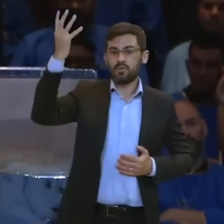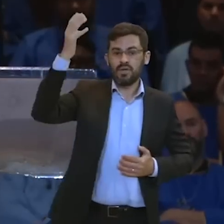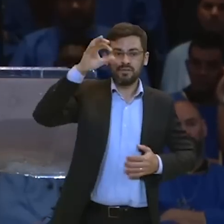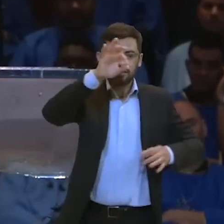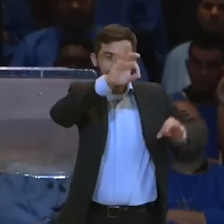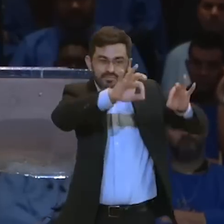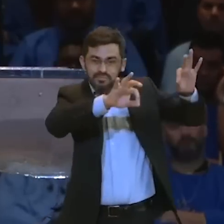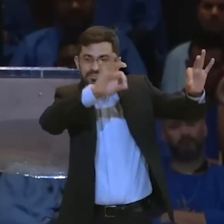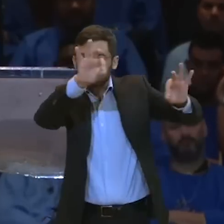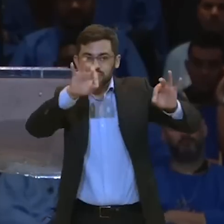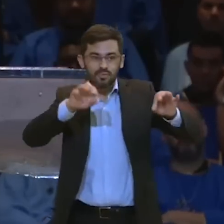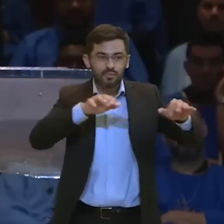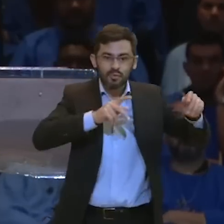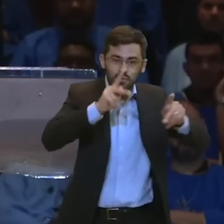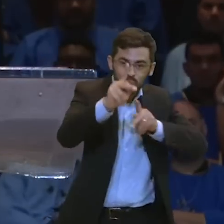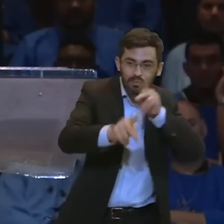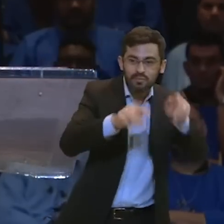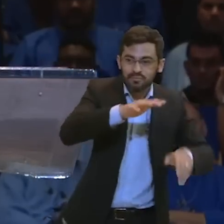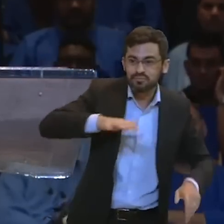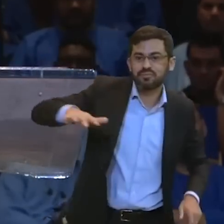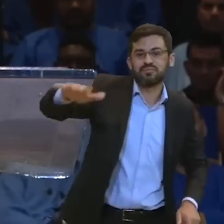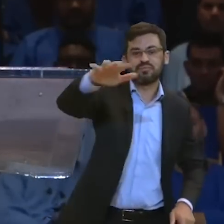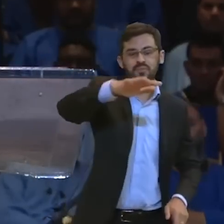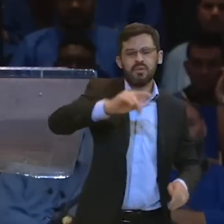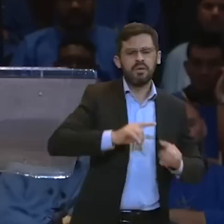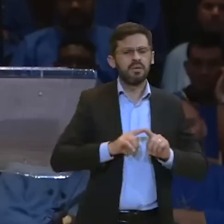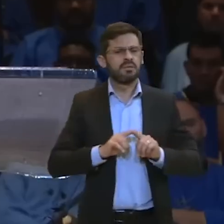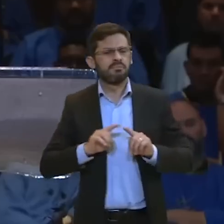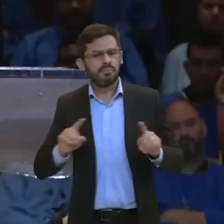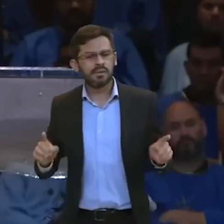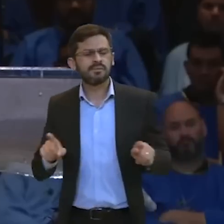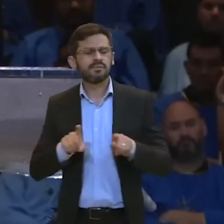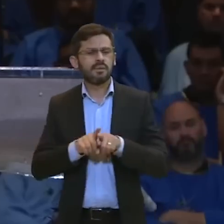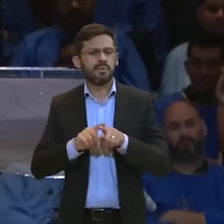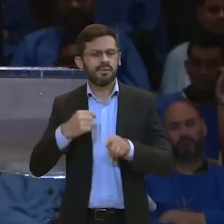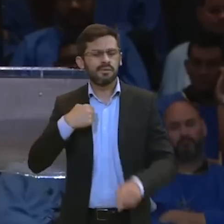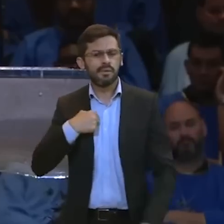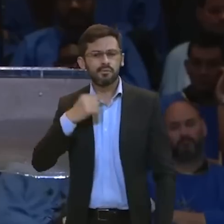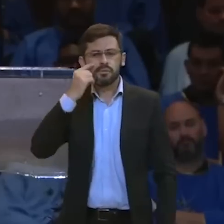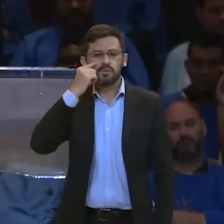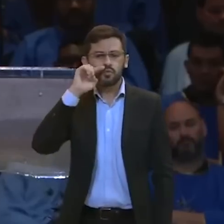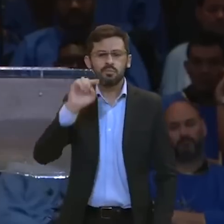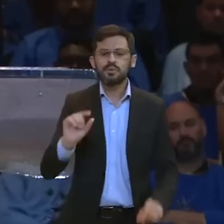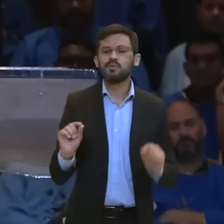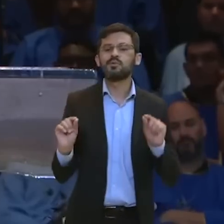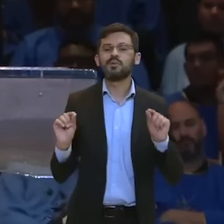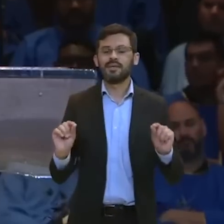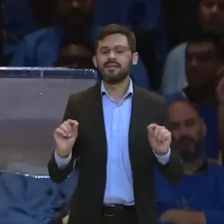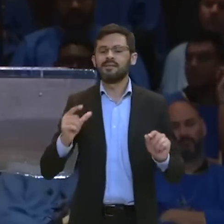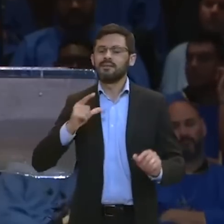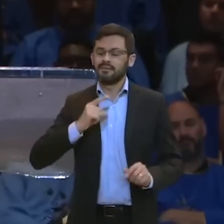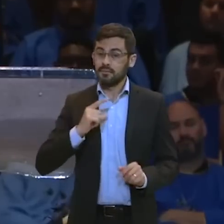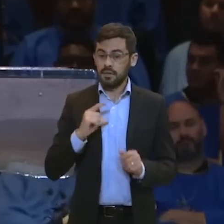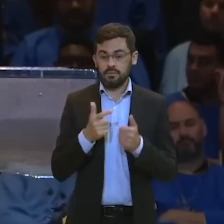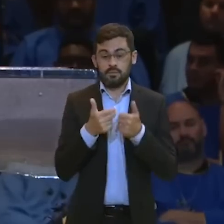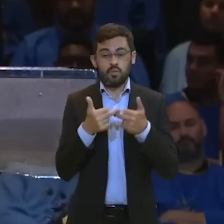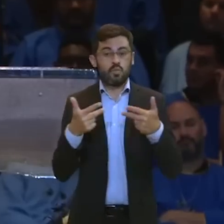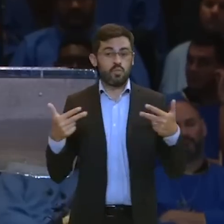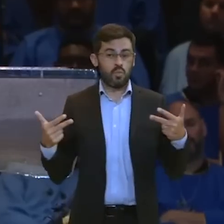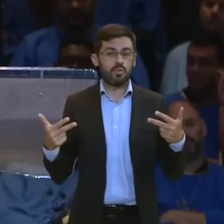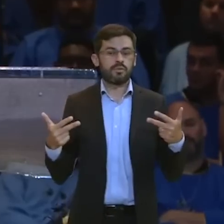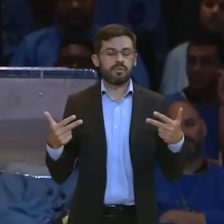das pessoas. Mas, no entanto, eu também descobri que há certos elementos que